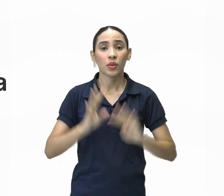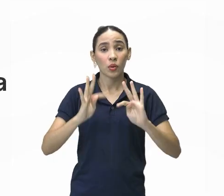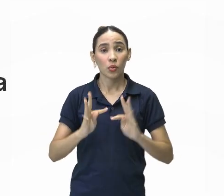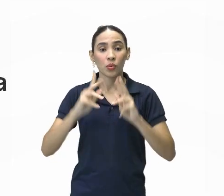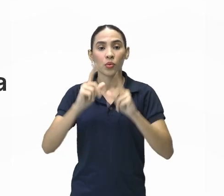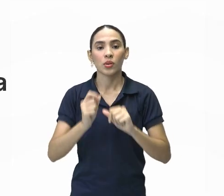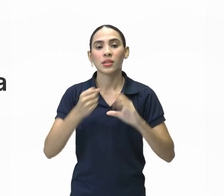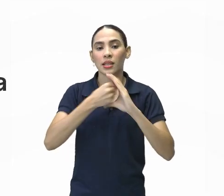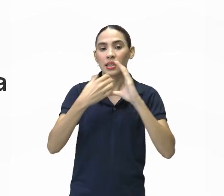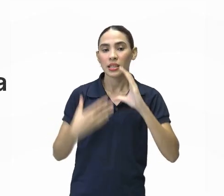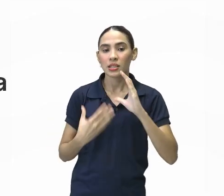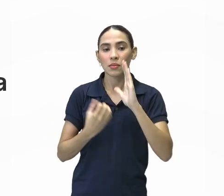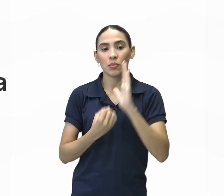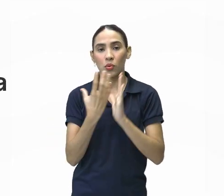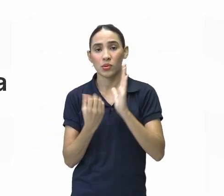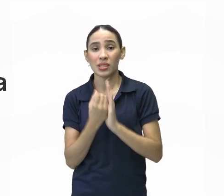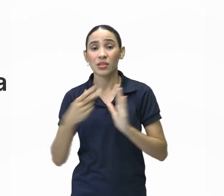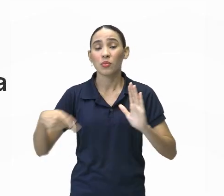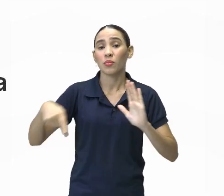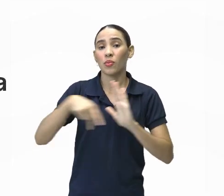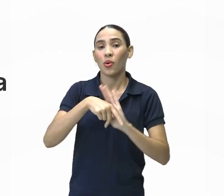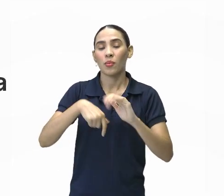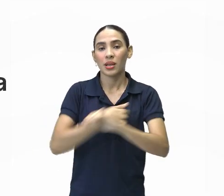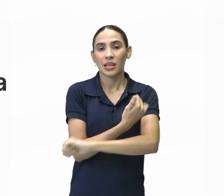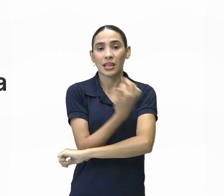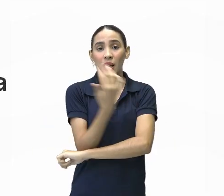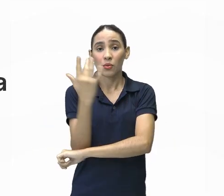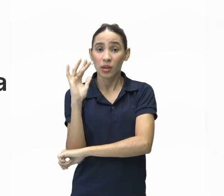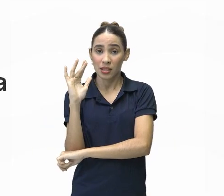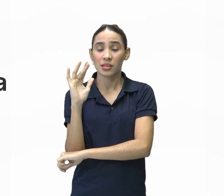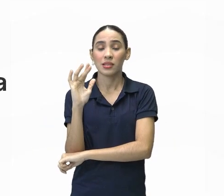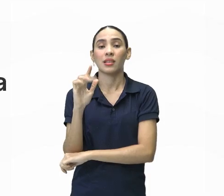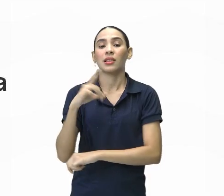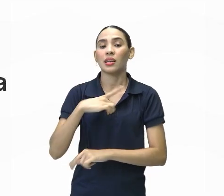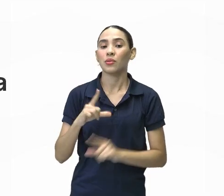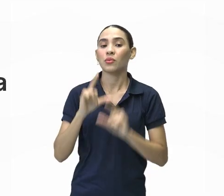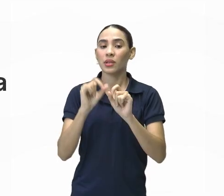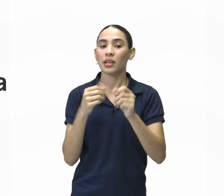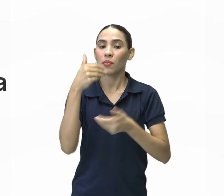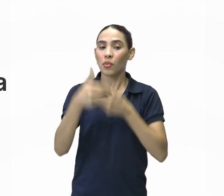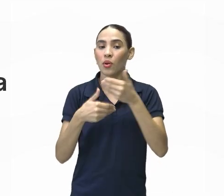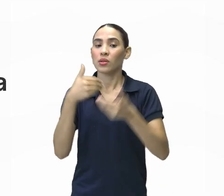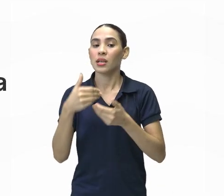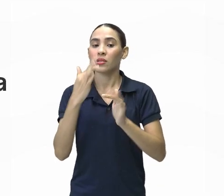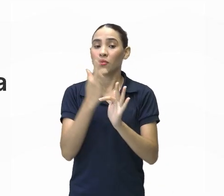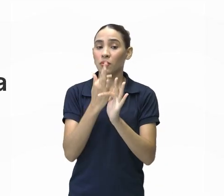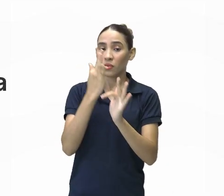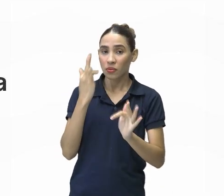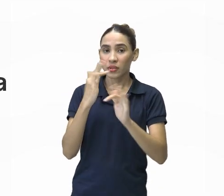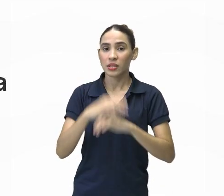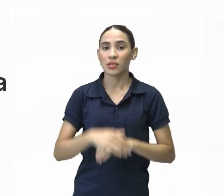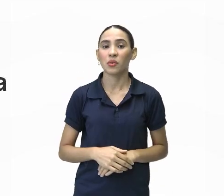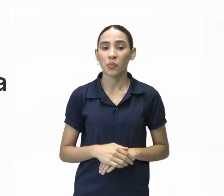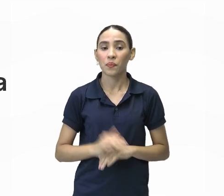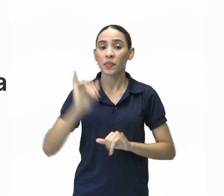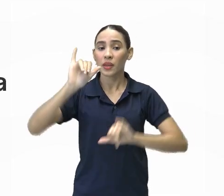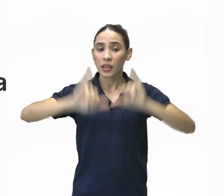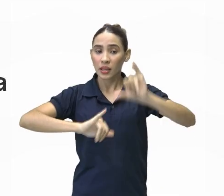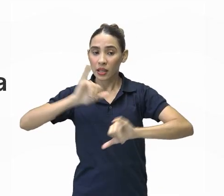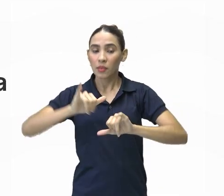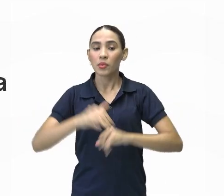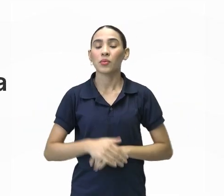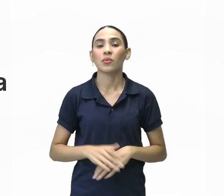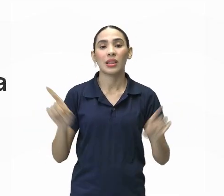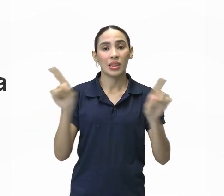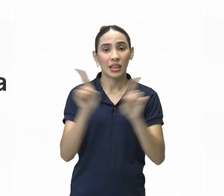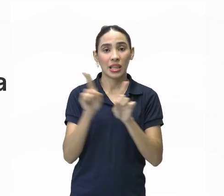todos os elementos produzidos pela natureza, por meio de processos físicos, químicos